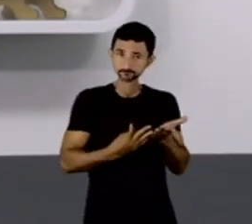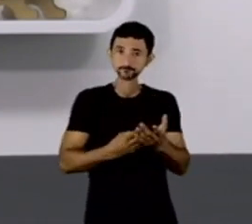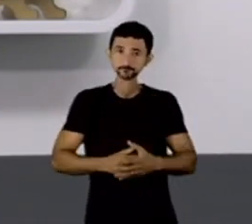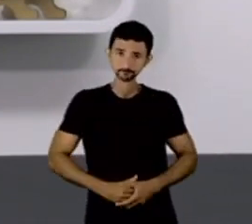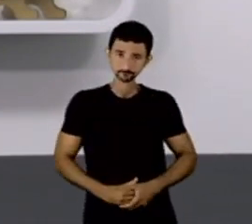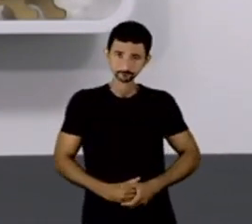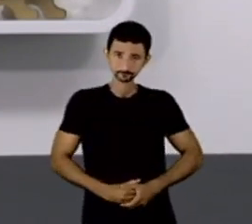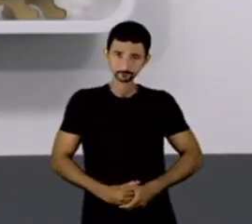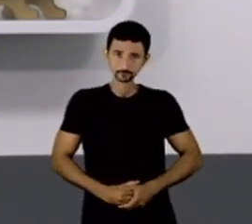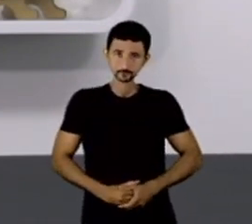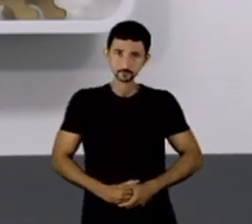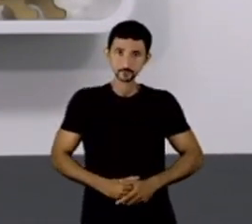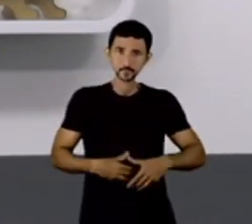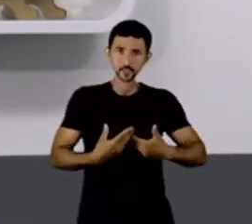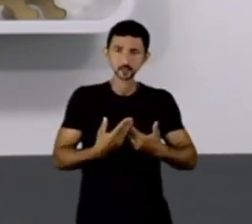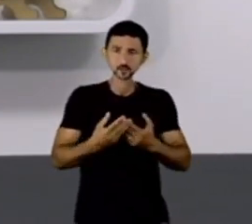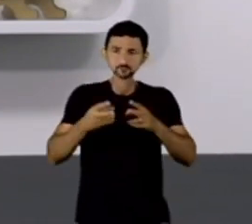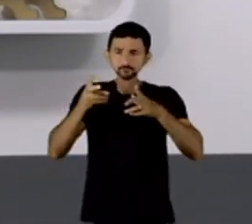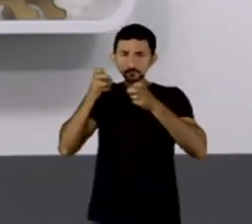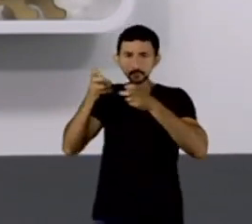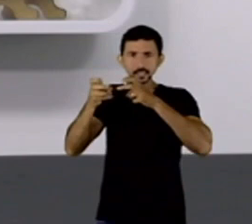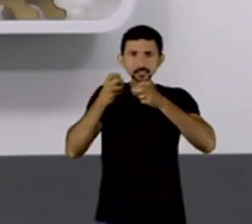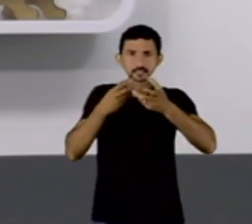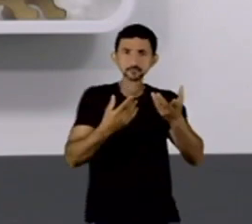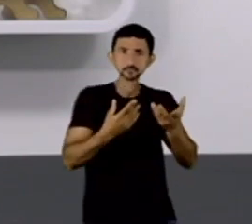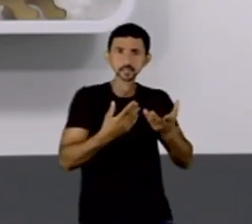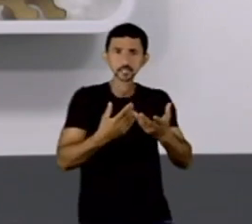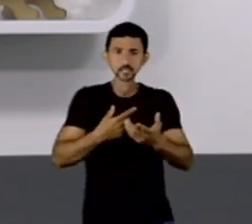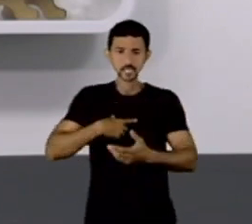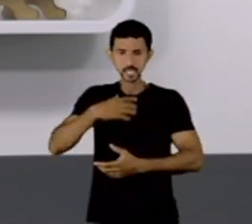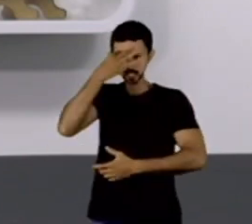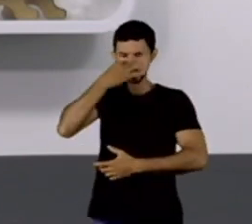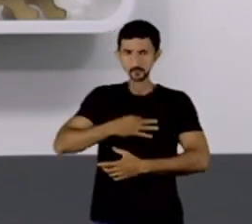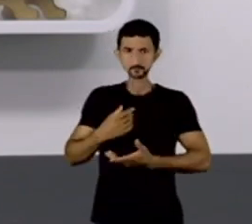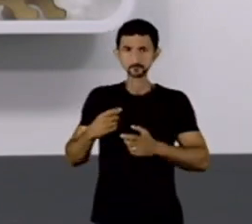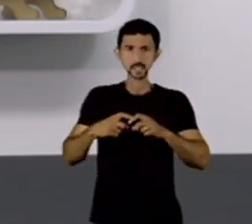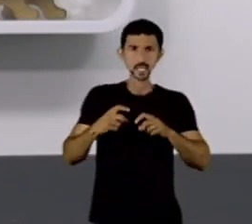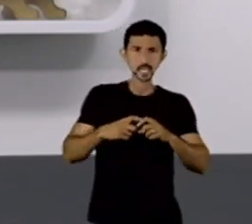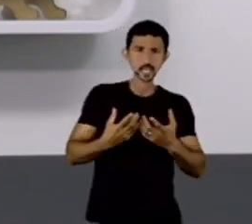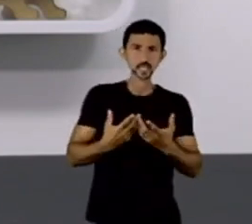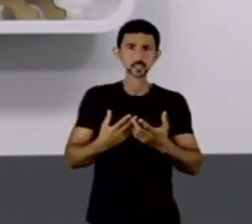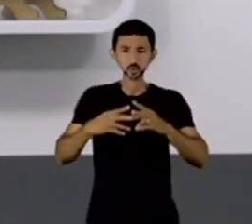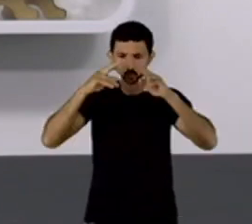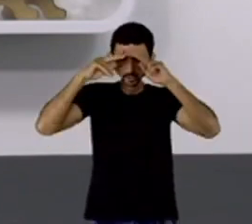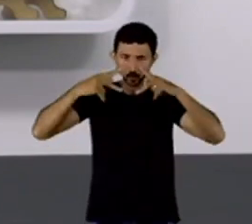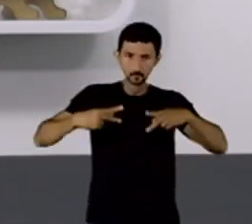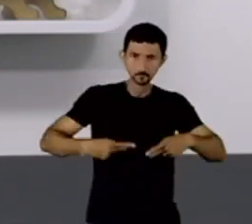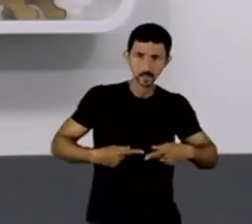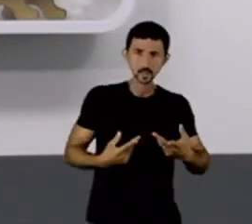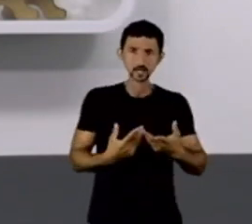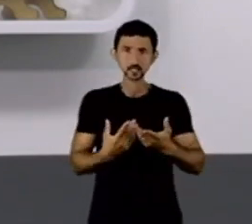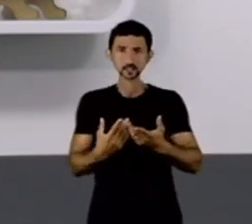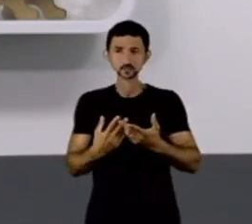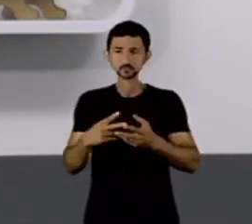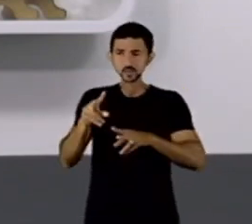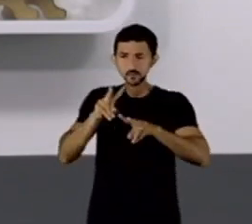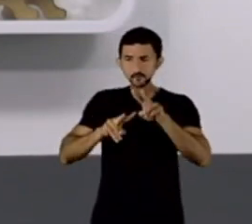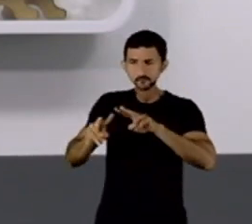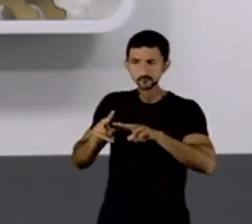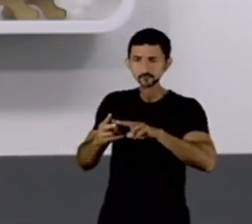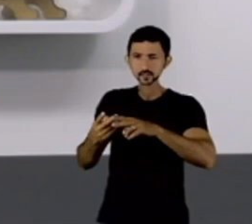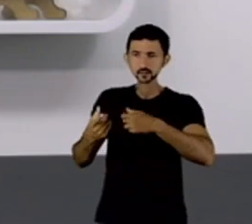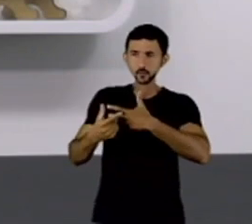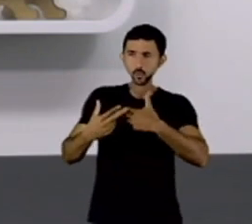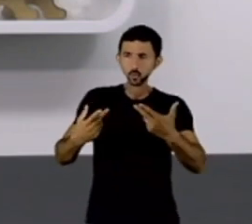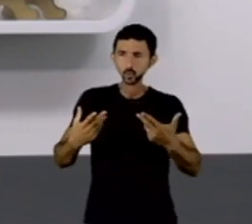texto. Quando eu me vi, ou quando eu, enquanto médico, ou enquanto ser humano comum, me vi diante de